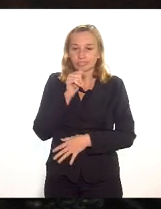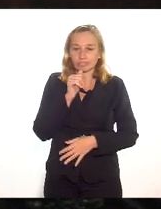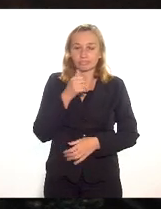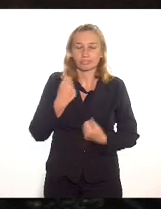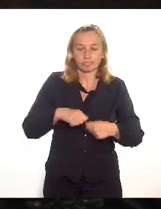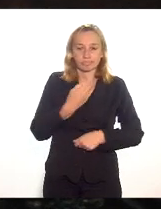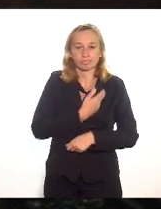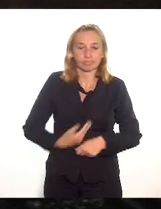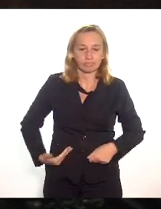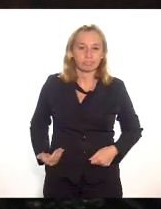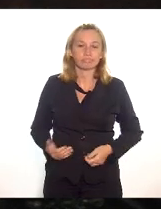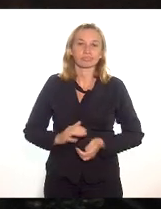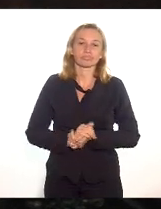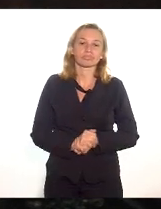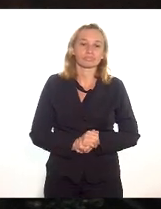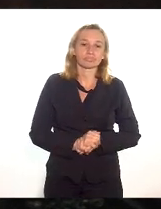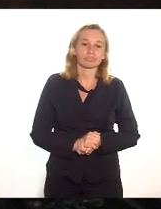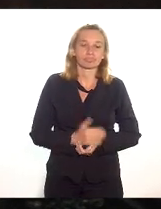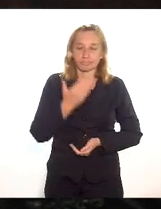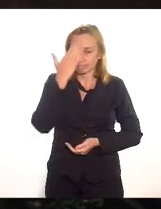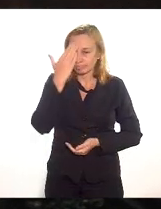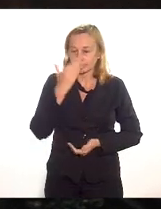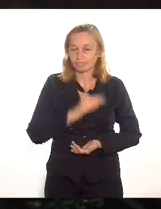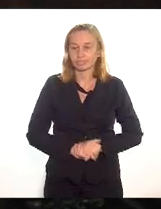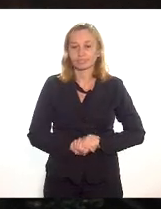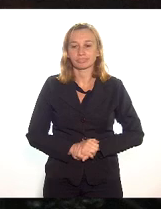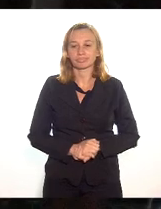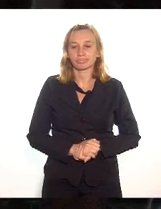estatal e indivisível. Muito obrigado.